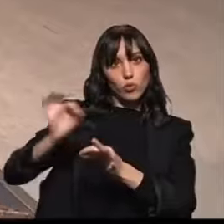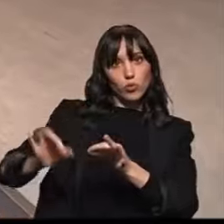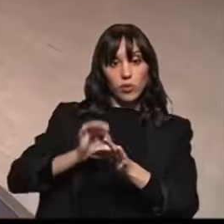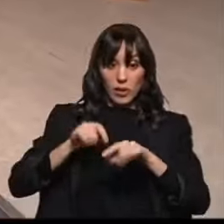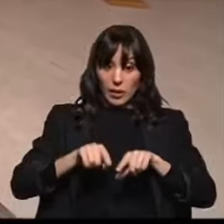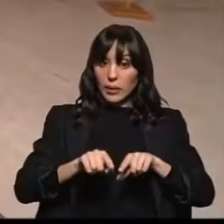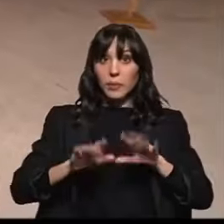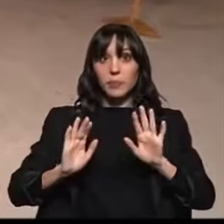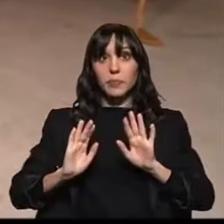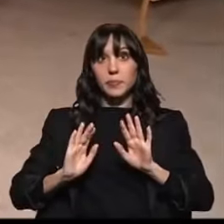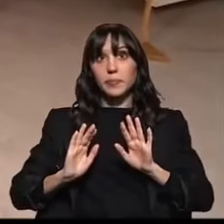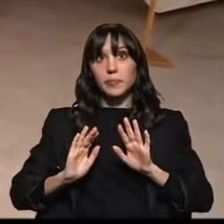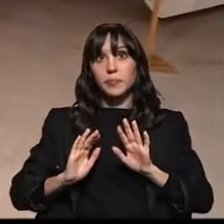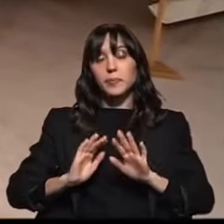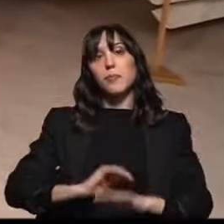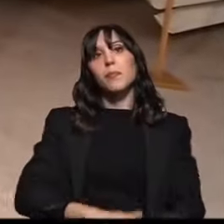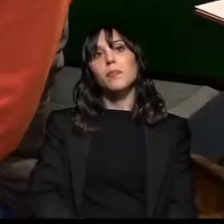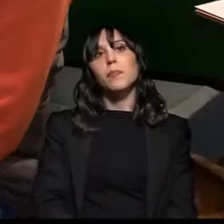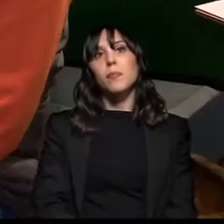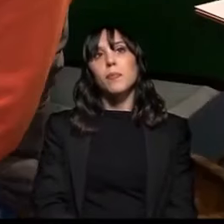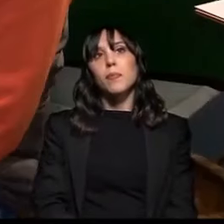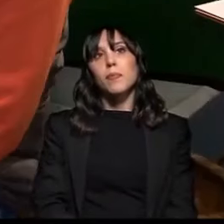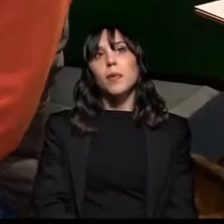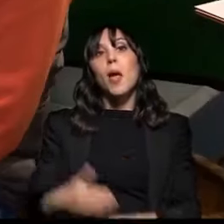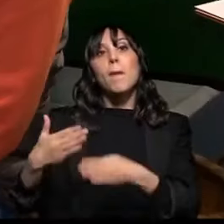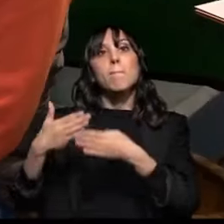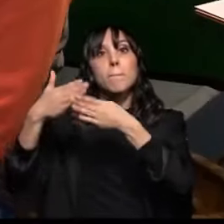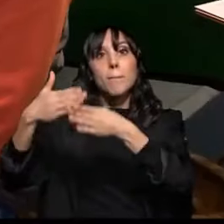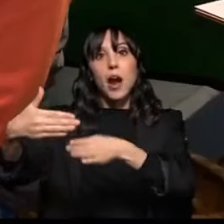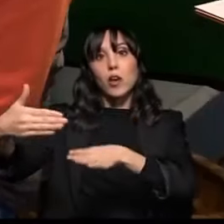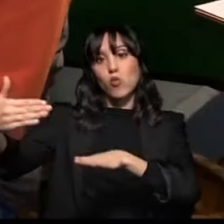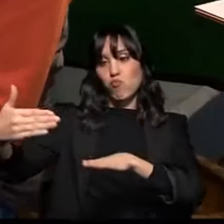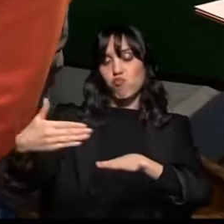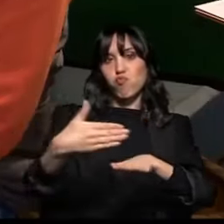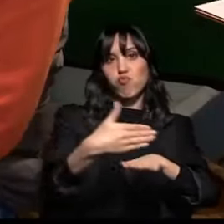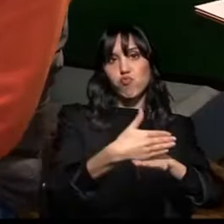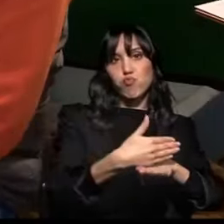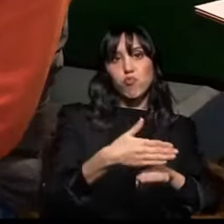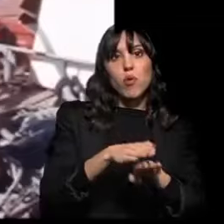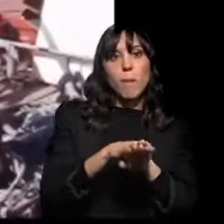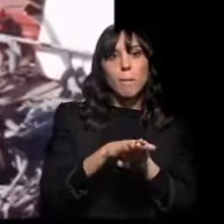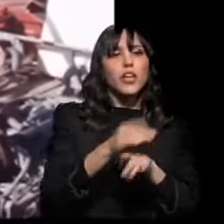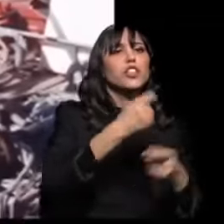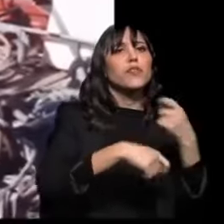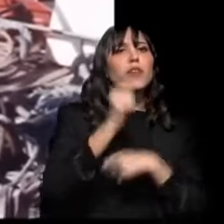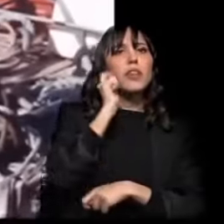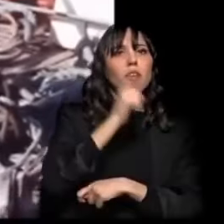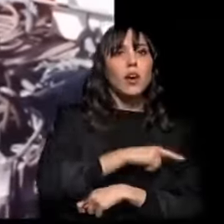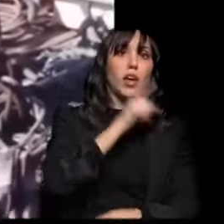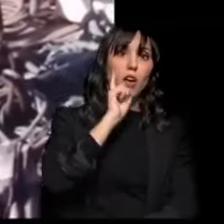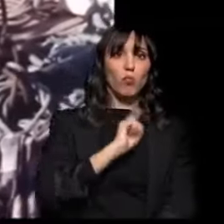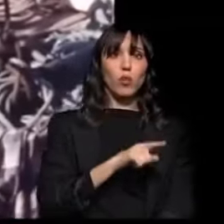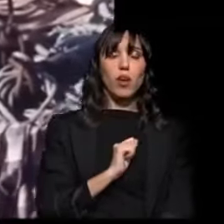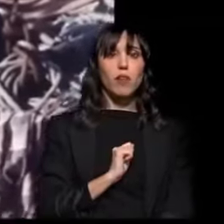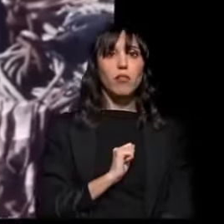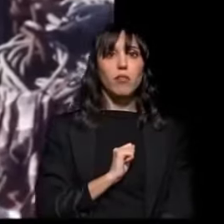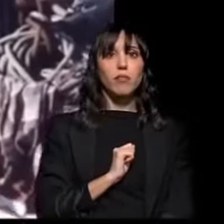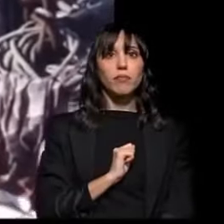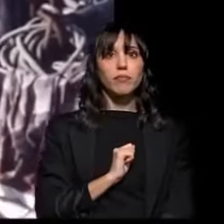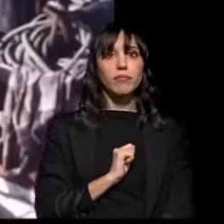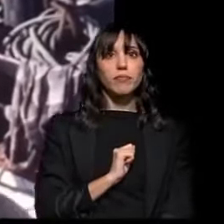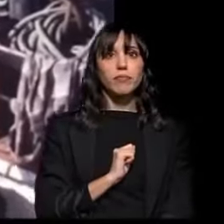é? Primeiro vinha o barco, trazia o peixe. Quem vendia? Era a mulher. A mulher junto com as outras, a